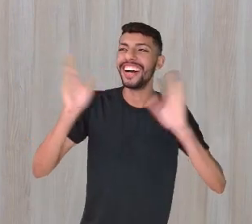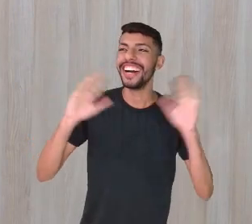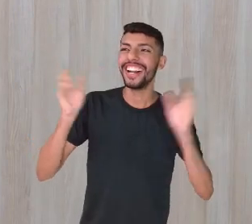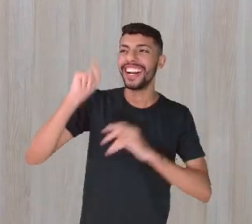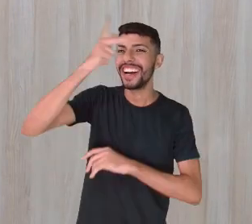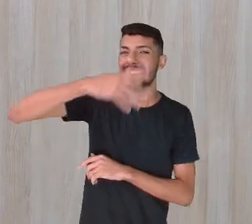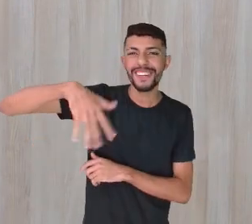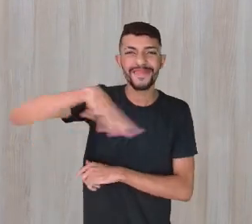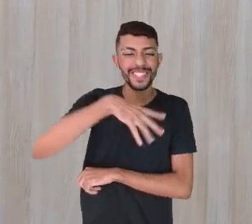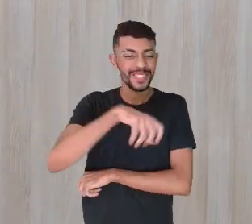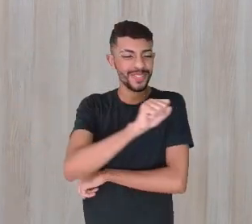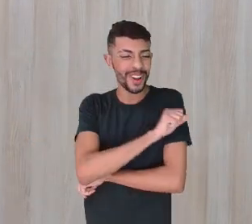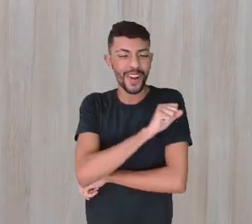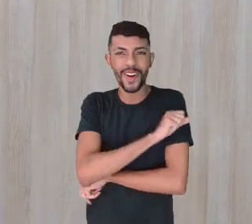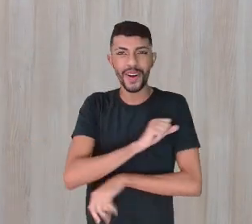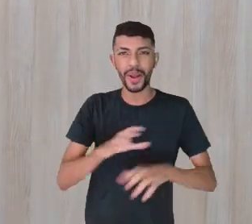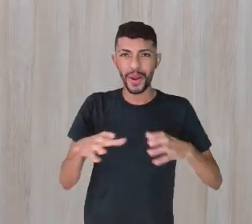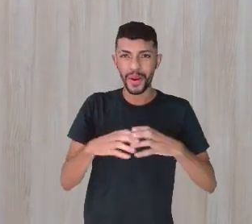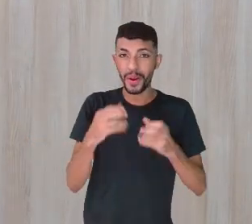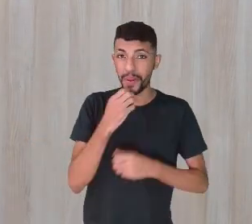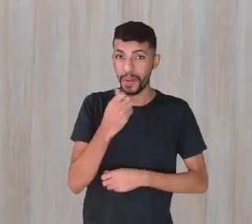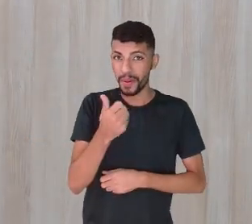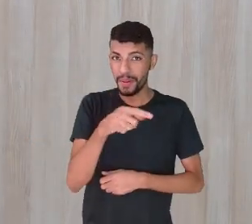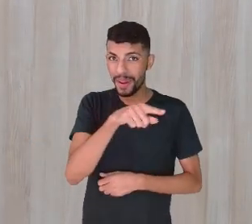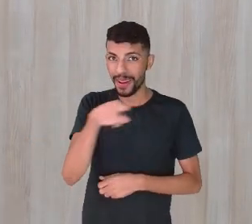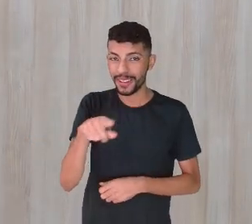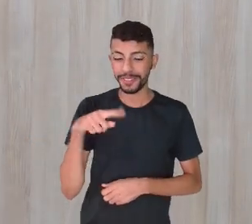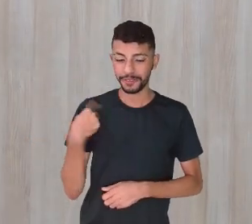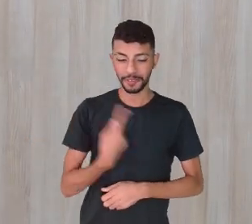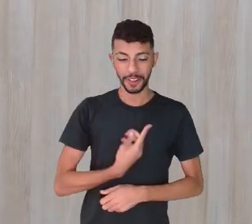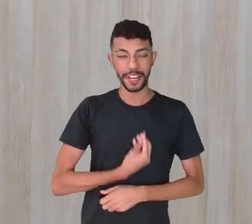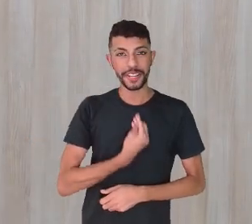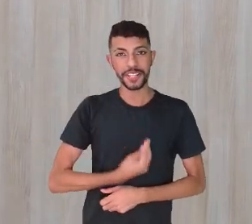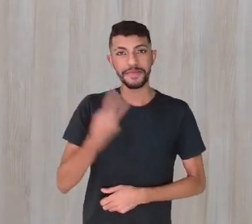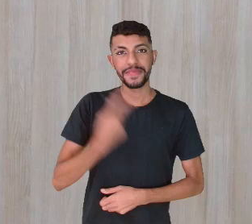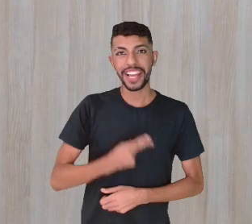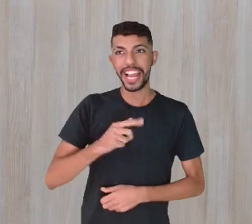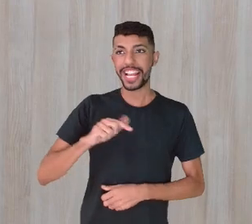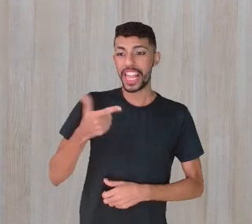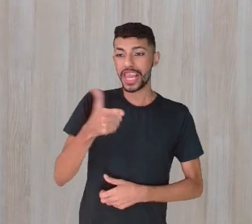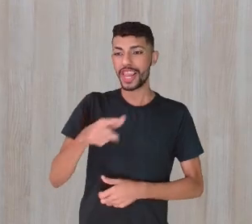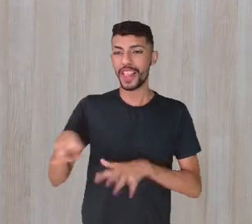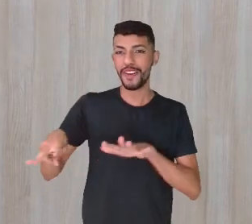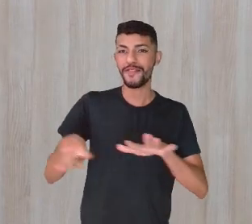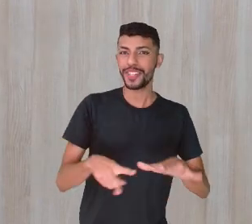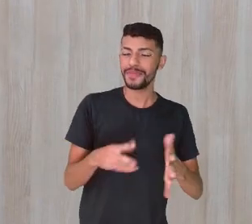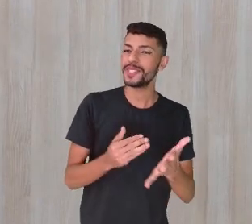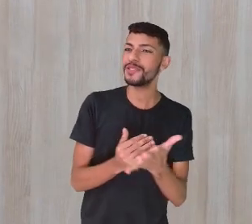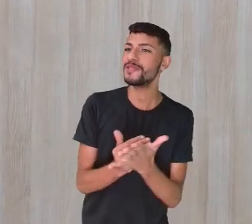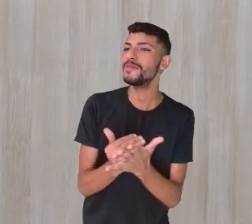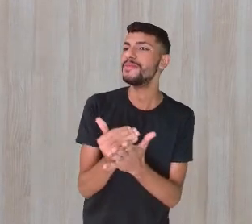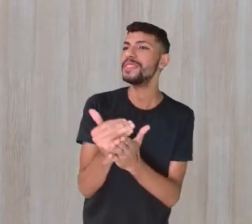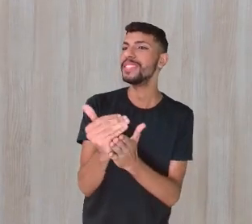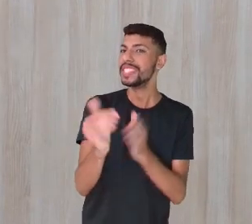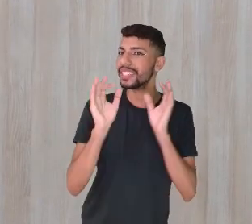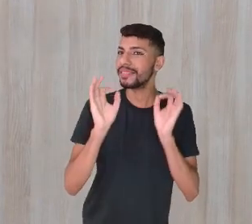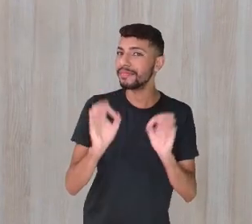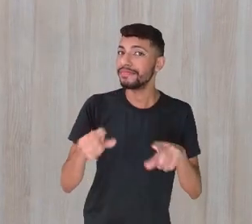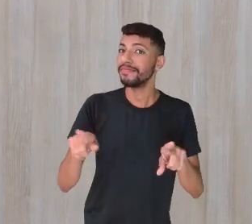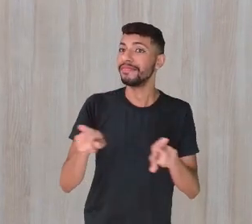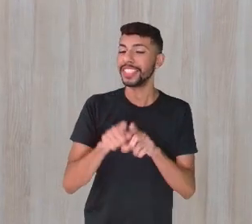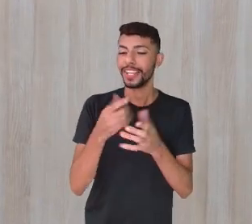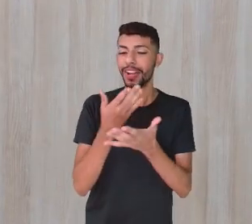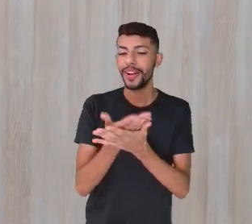povo do 8º ano, tudo bem com vocês? Estamos aqui em mais uma semana, iniciando mais uma semana, né? E com aula